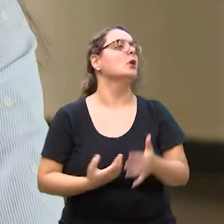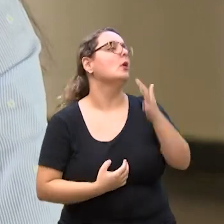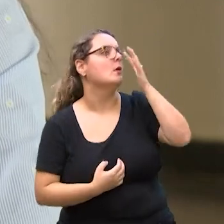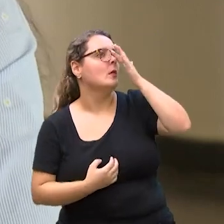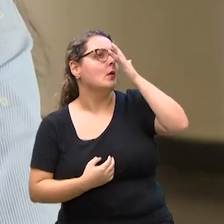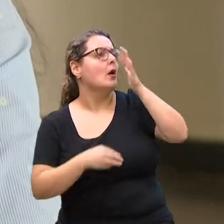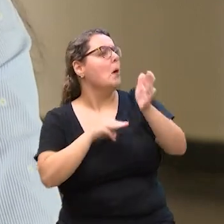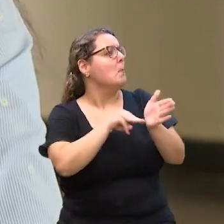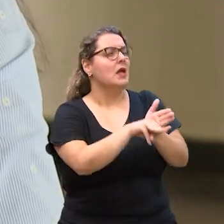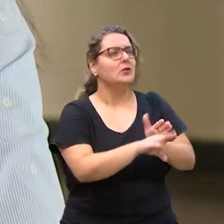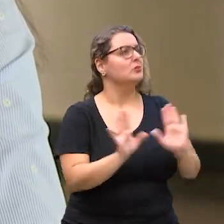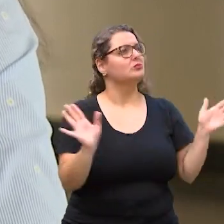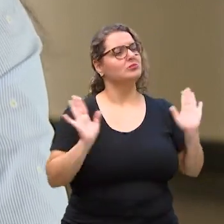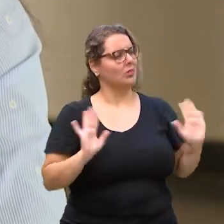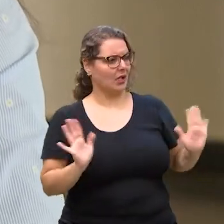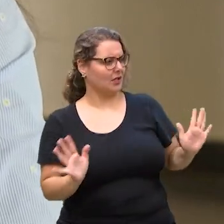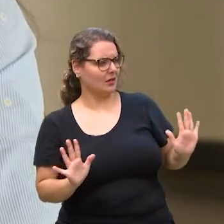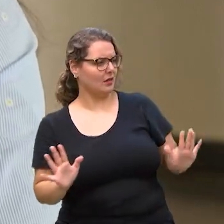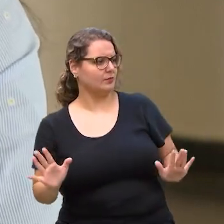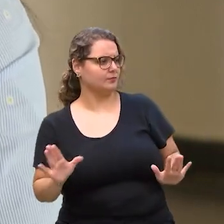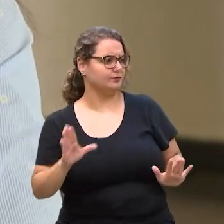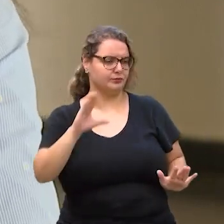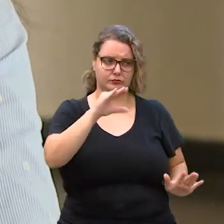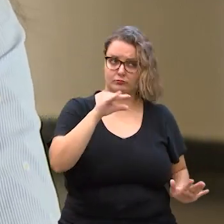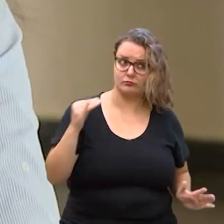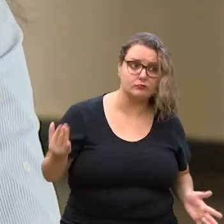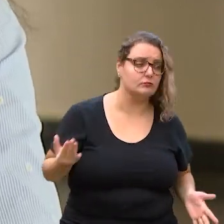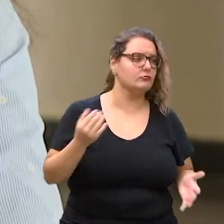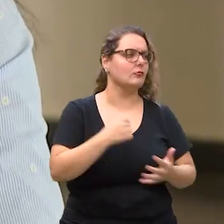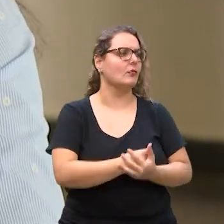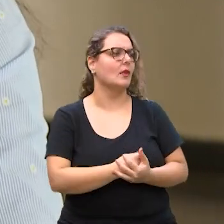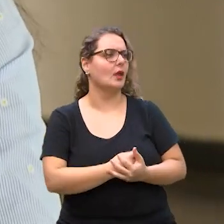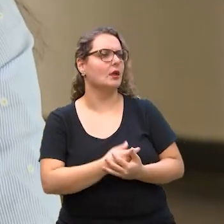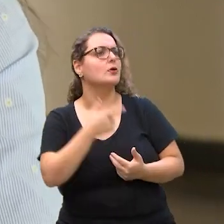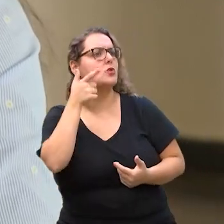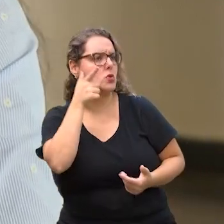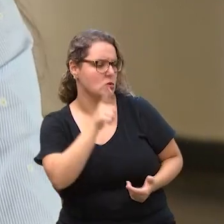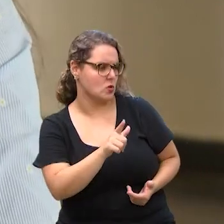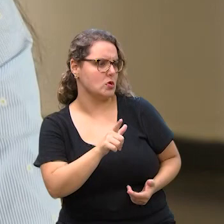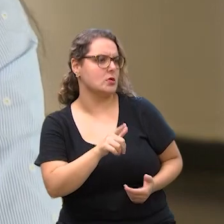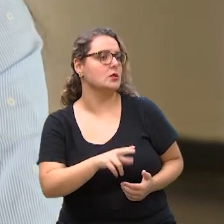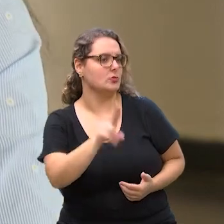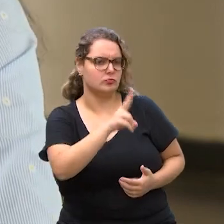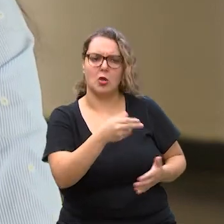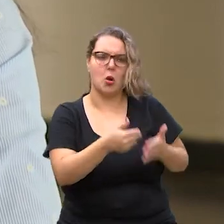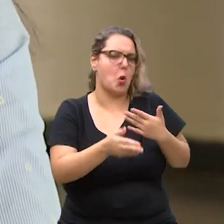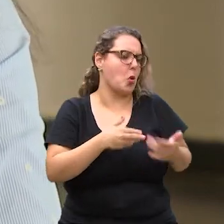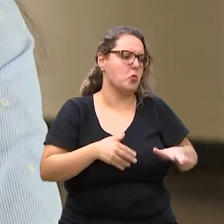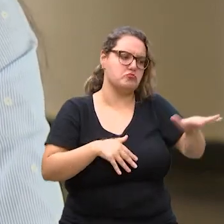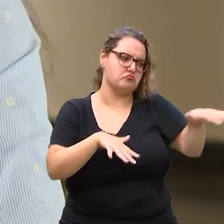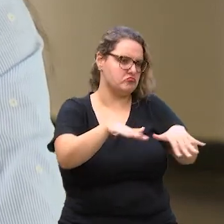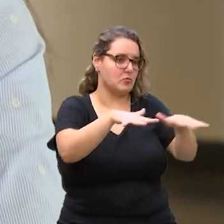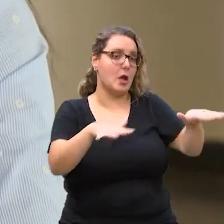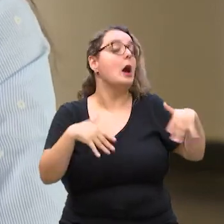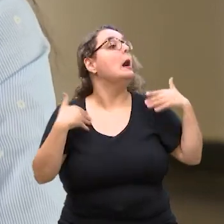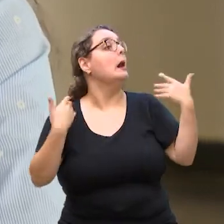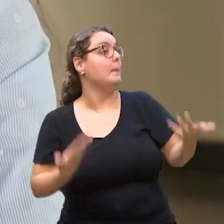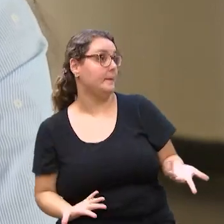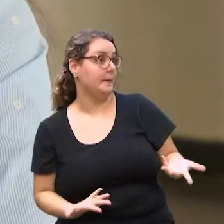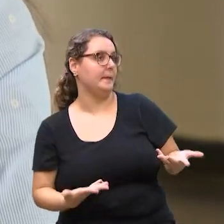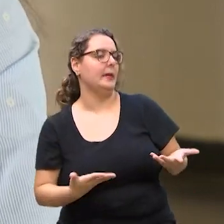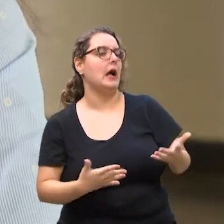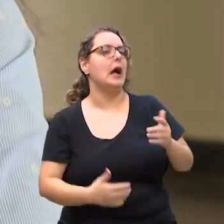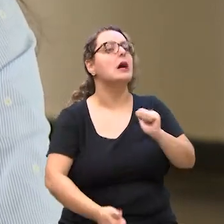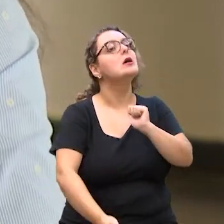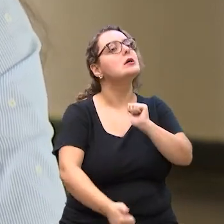A metodologia em si, não, porque é uma ciência que a gente consegue aplicar para qualquer modalidade. Tá. Mas as